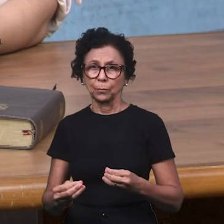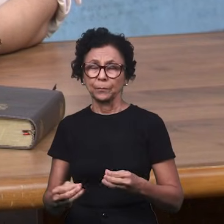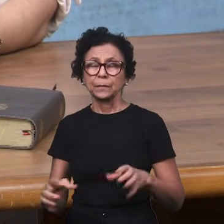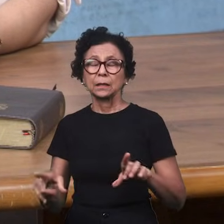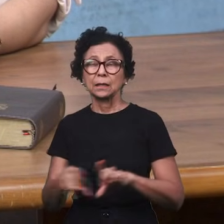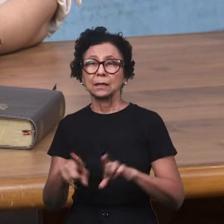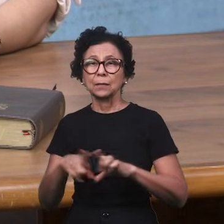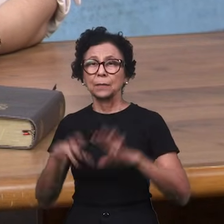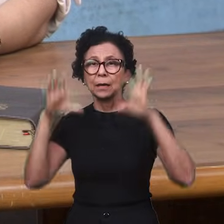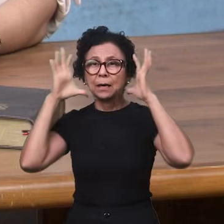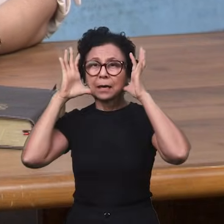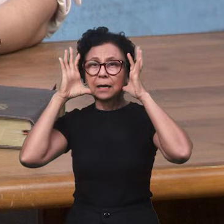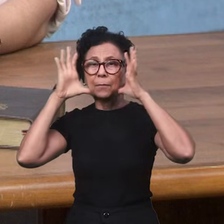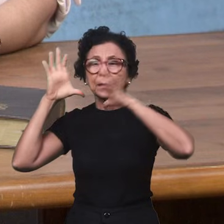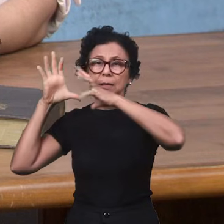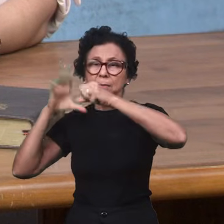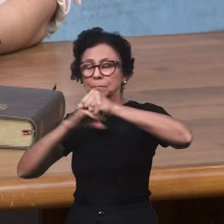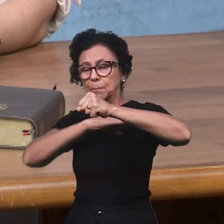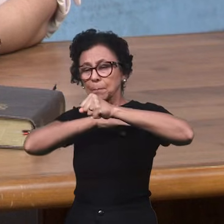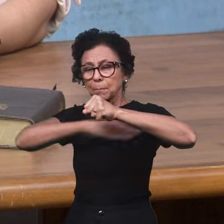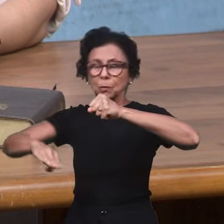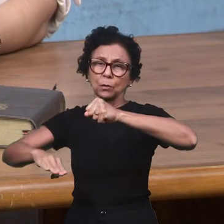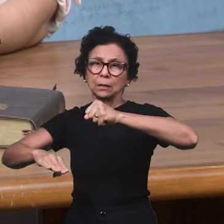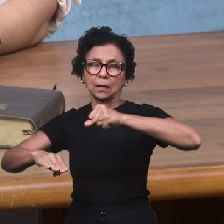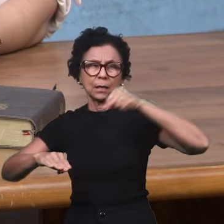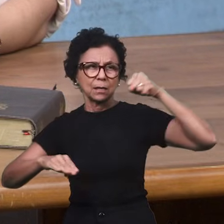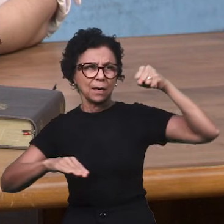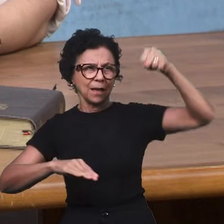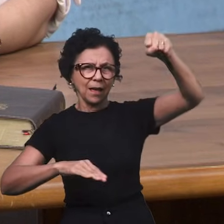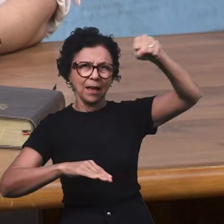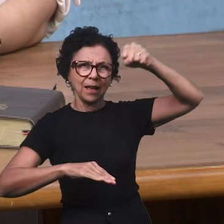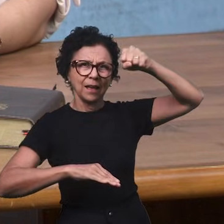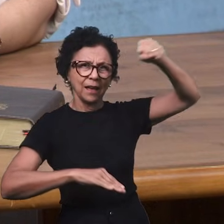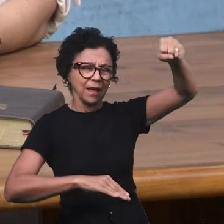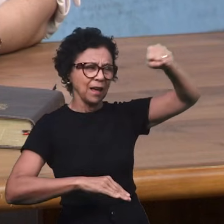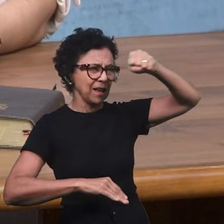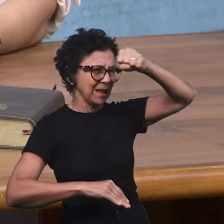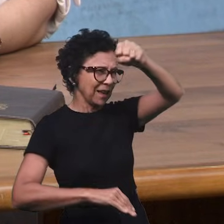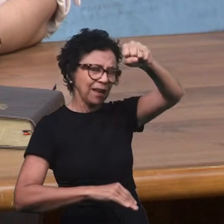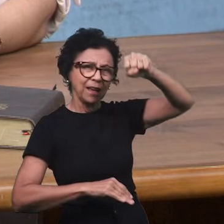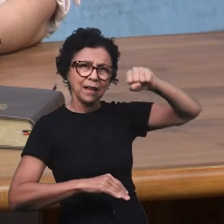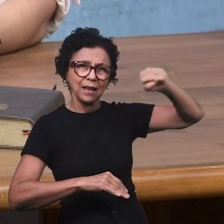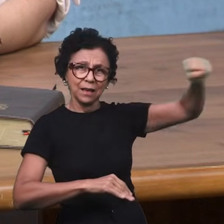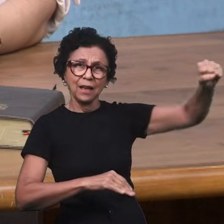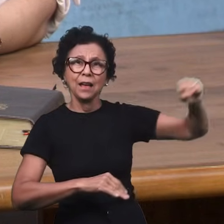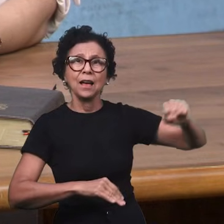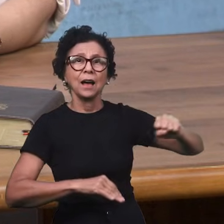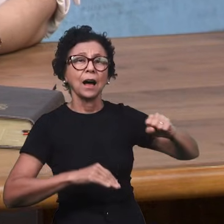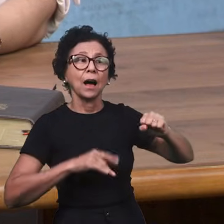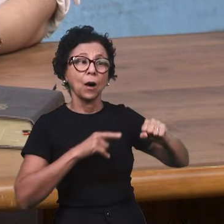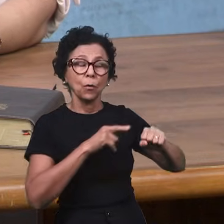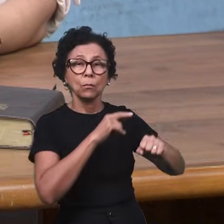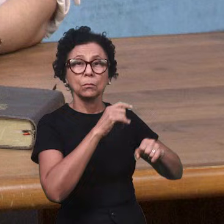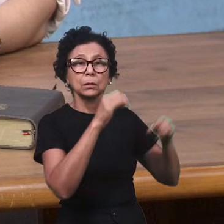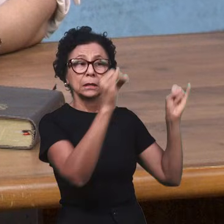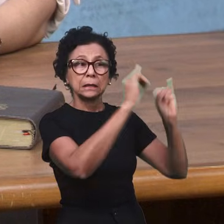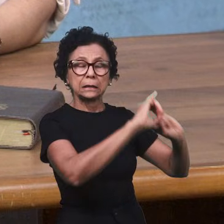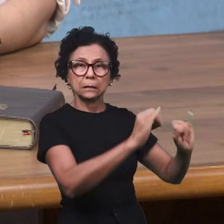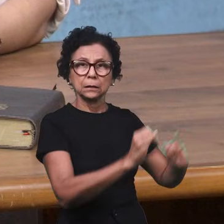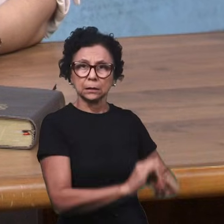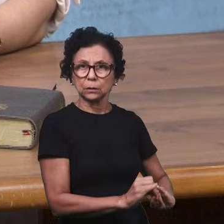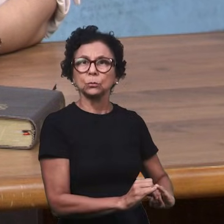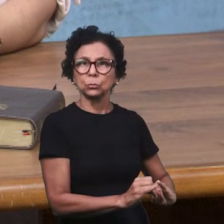a seus ídolos e ao povo. E puseram as suas armas na casa do seu Deus e a